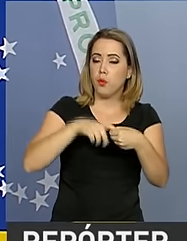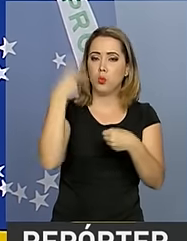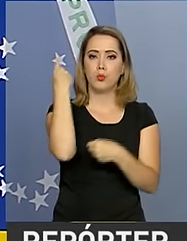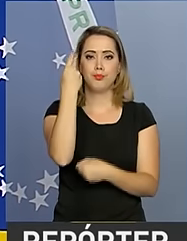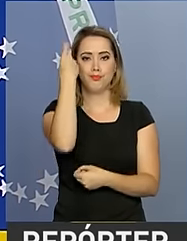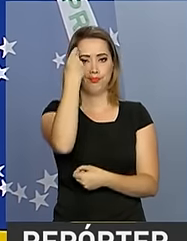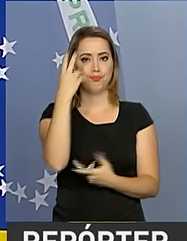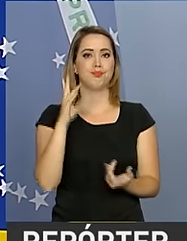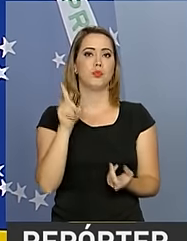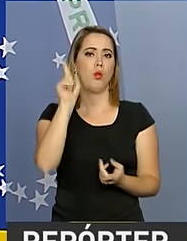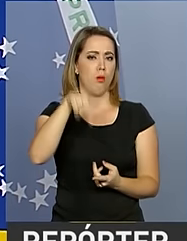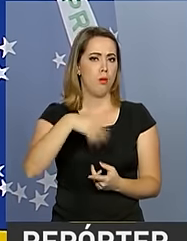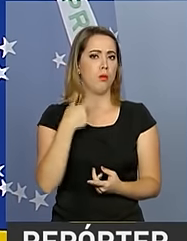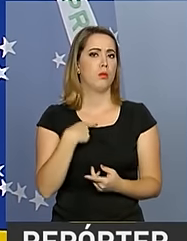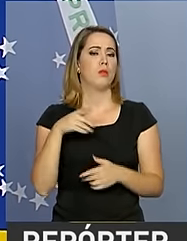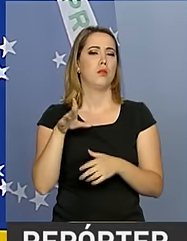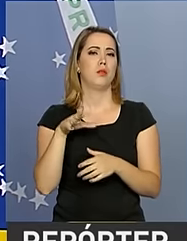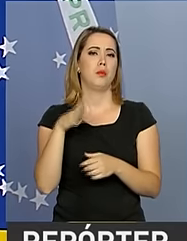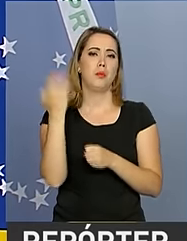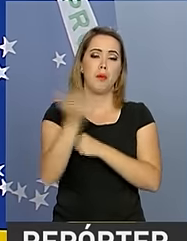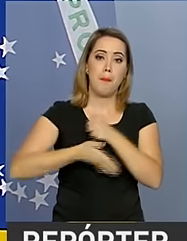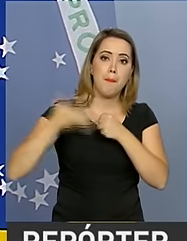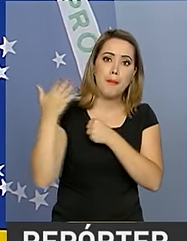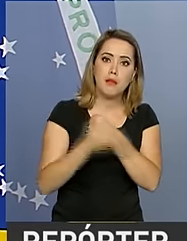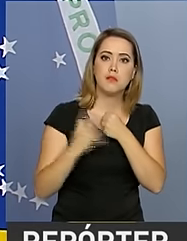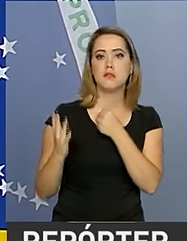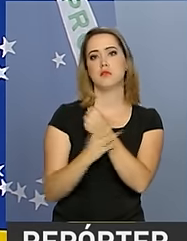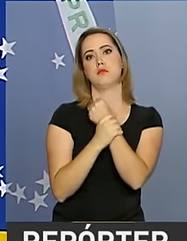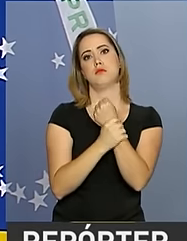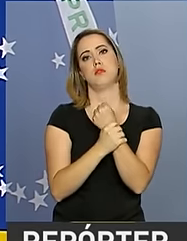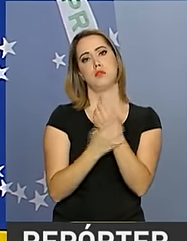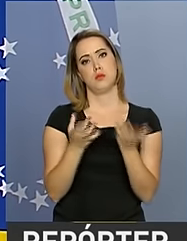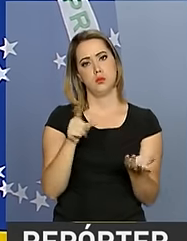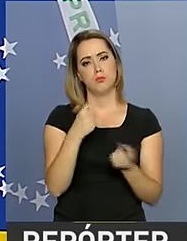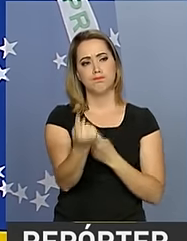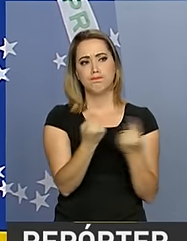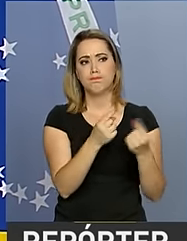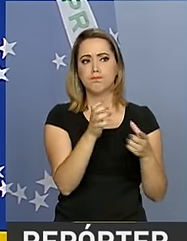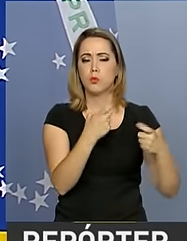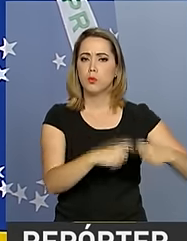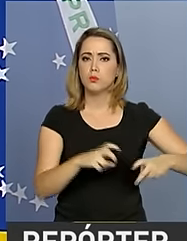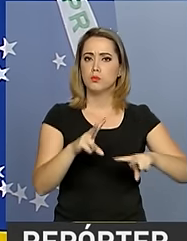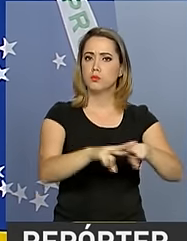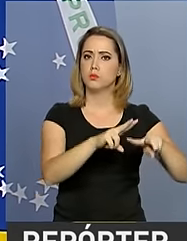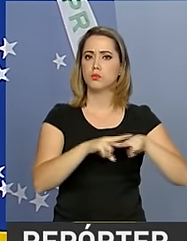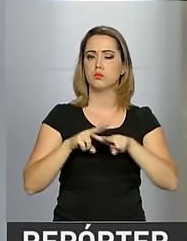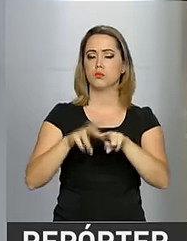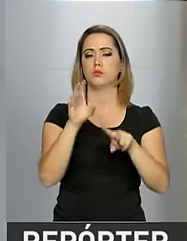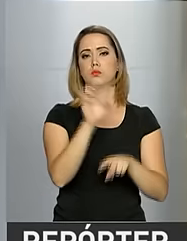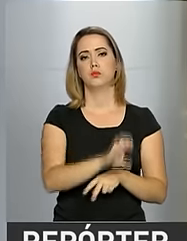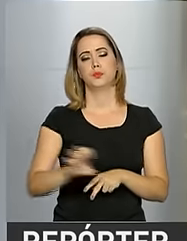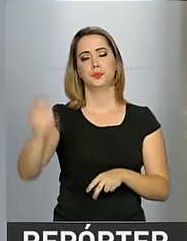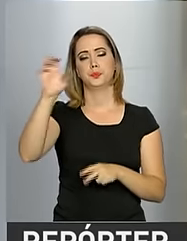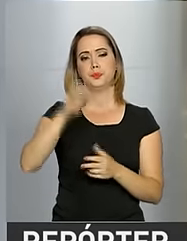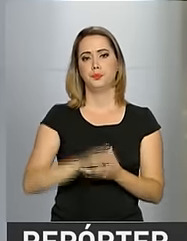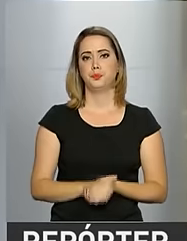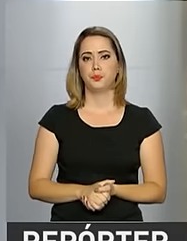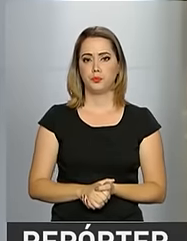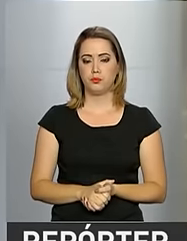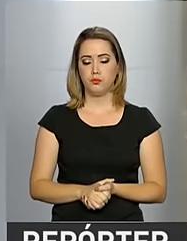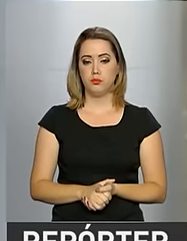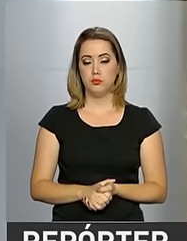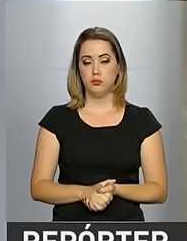normalidade e os padrões básicos de segurança dos estabelecimentos carcerários brasileiros.